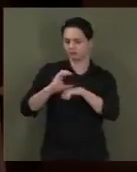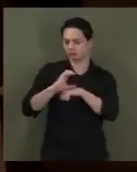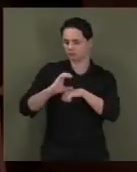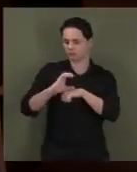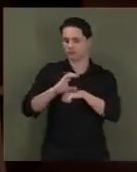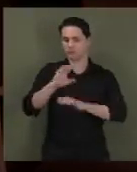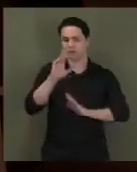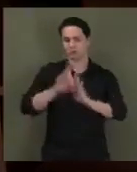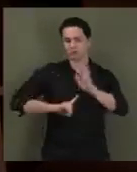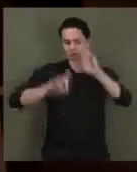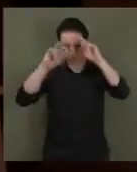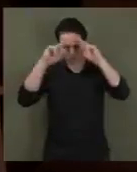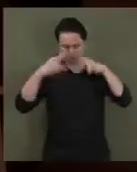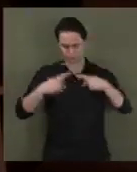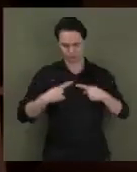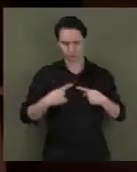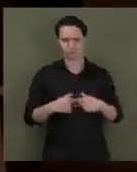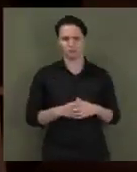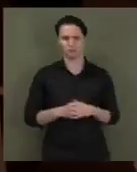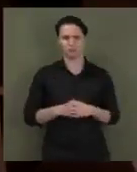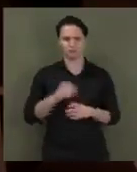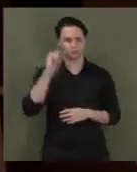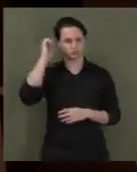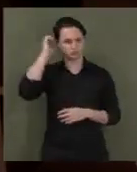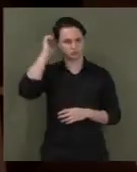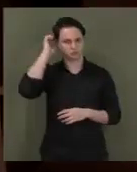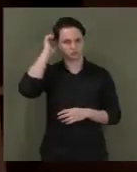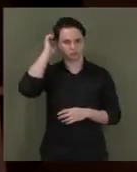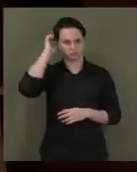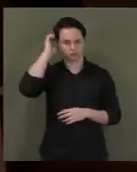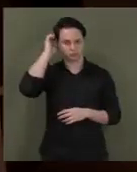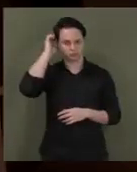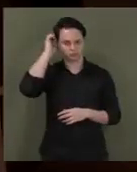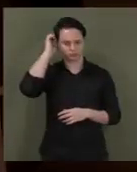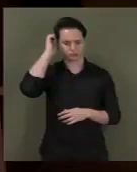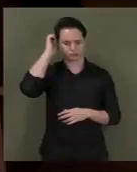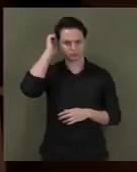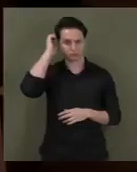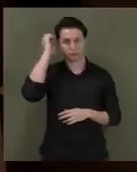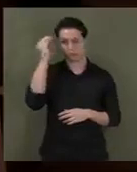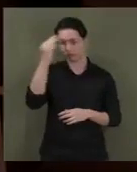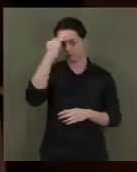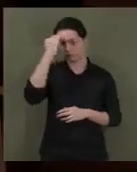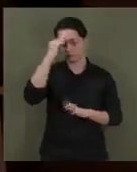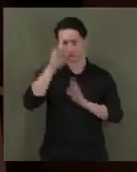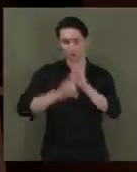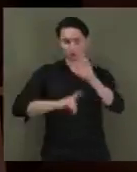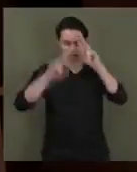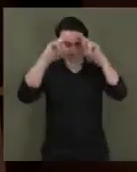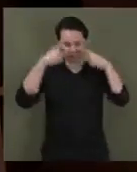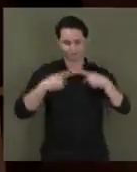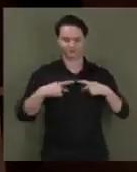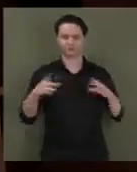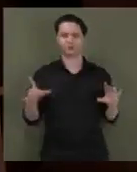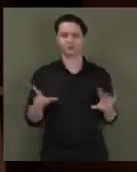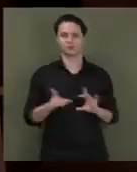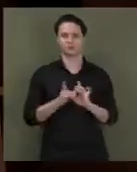os direitos humanos. Memória e direitos humanos estão profundamente